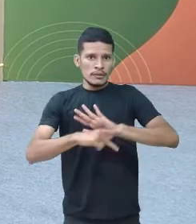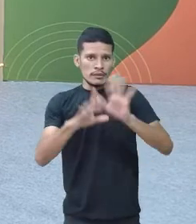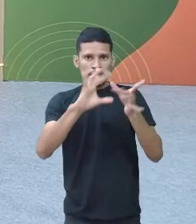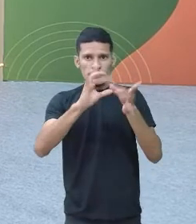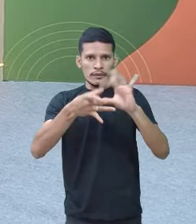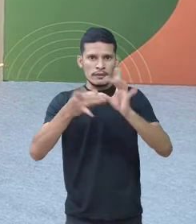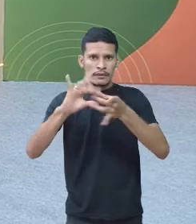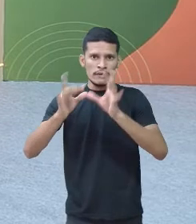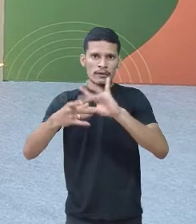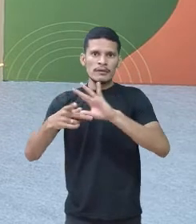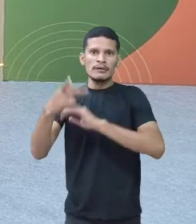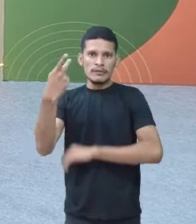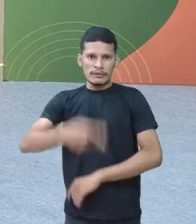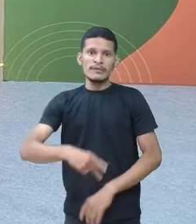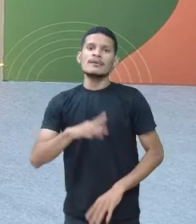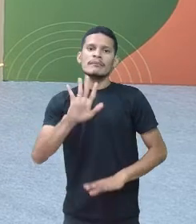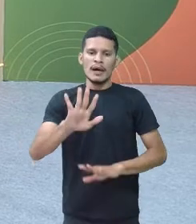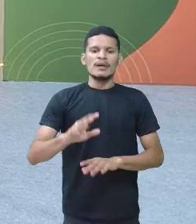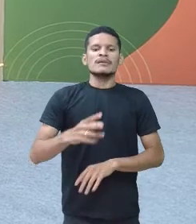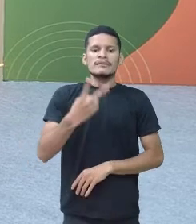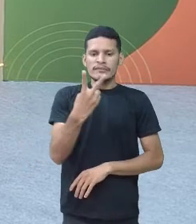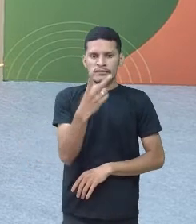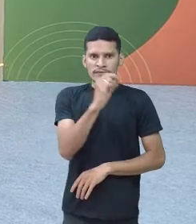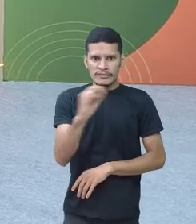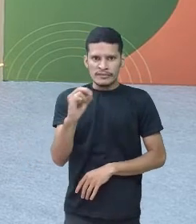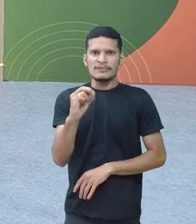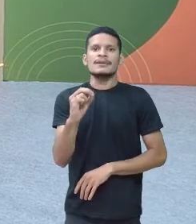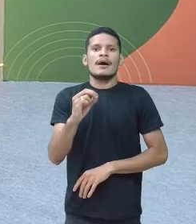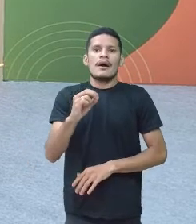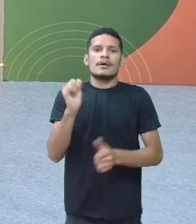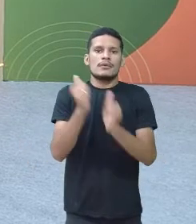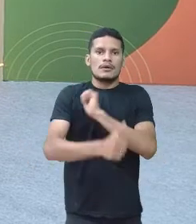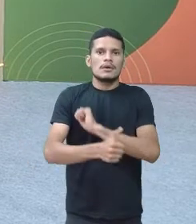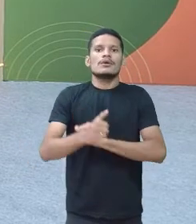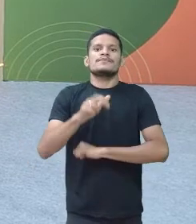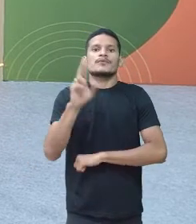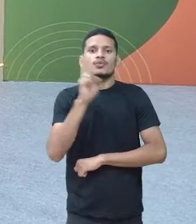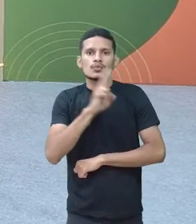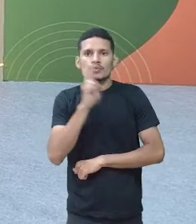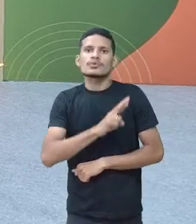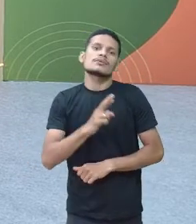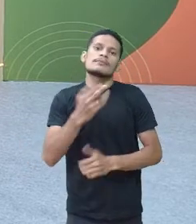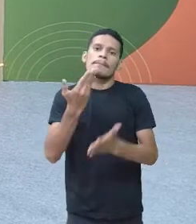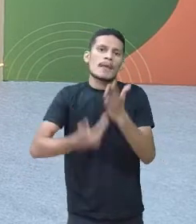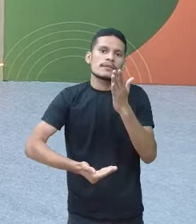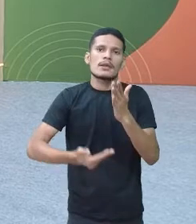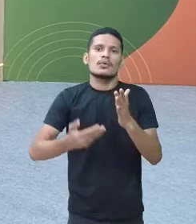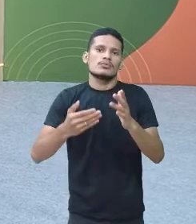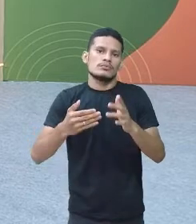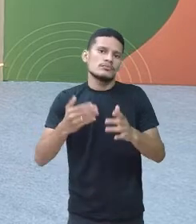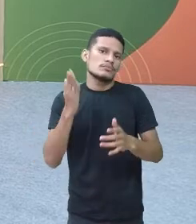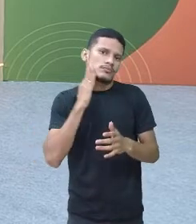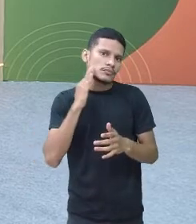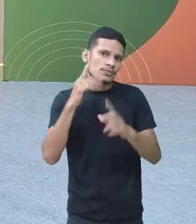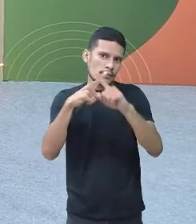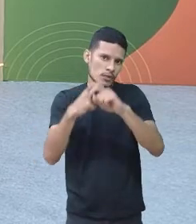Janeiro, mais de 200 atletas russos foram desqualificados dos Jogos. Ou seja, depois que descobriram o